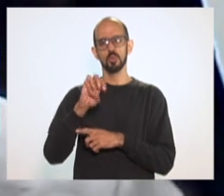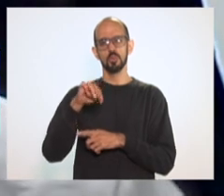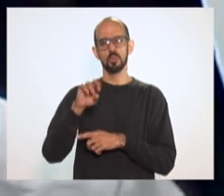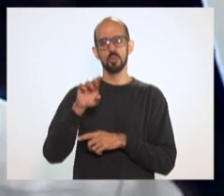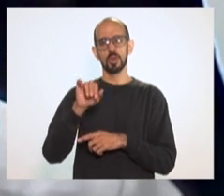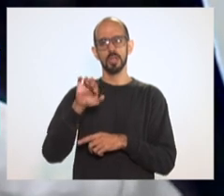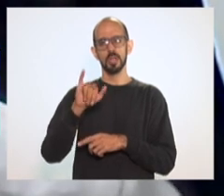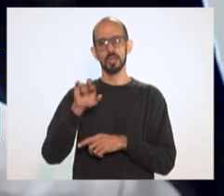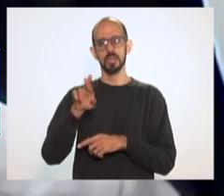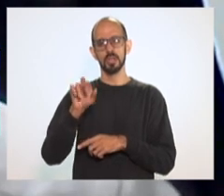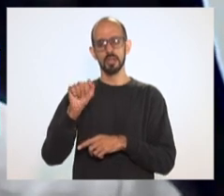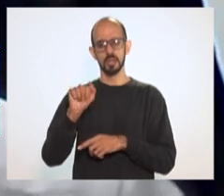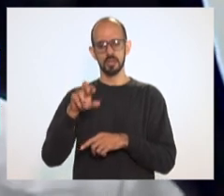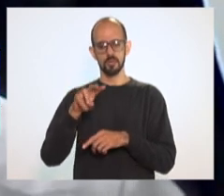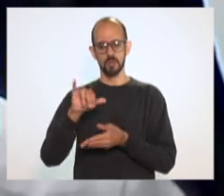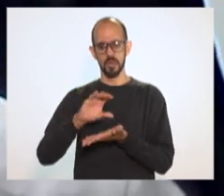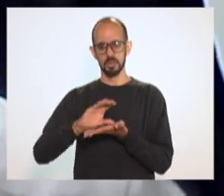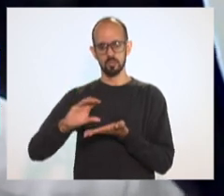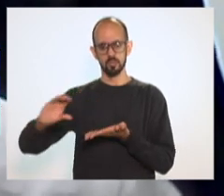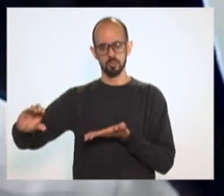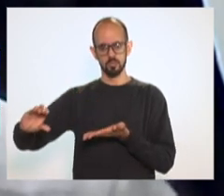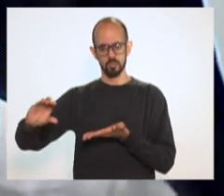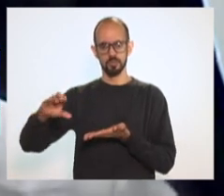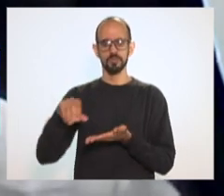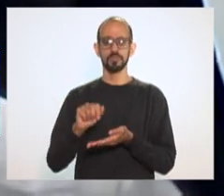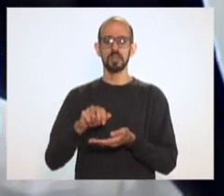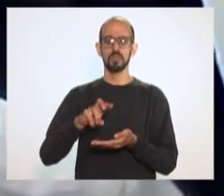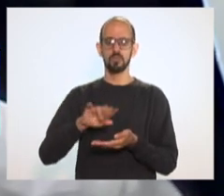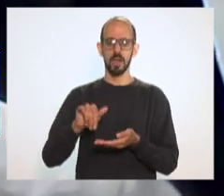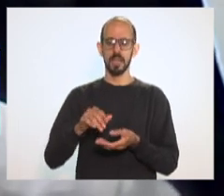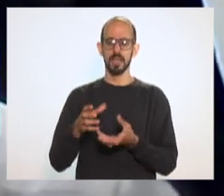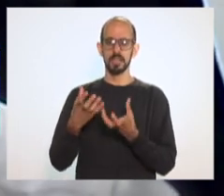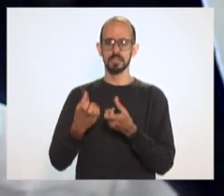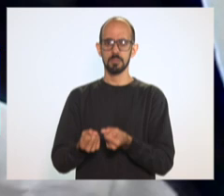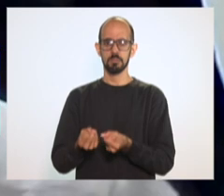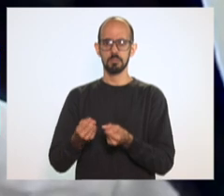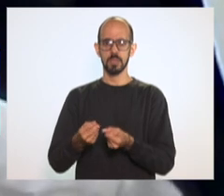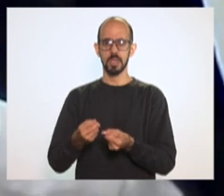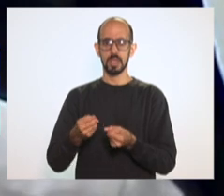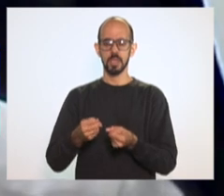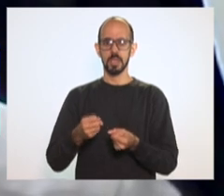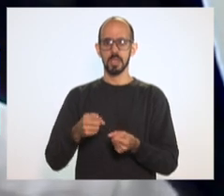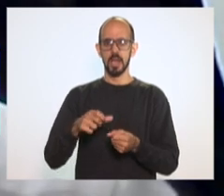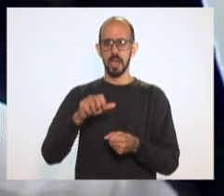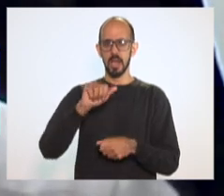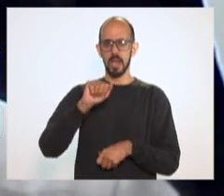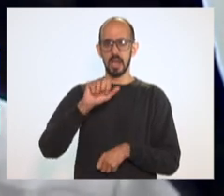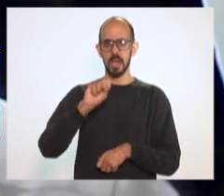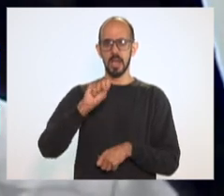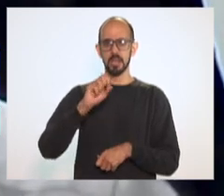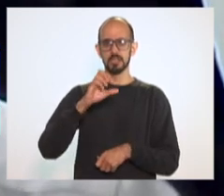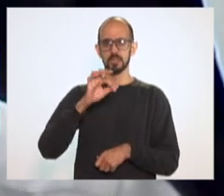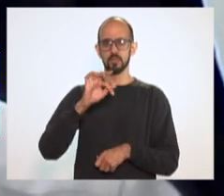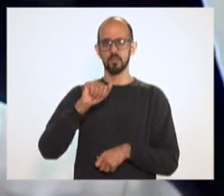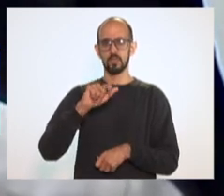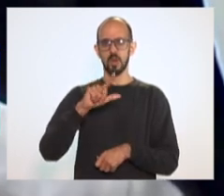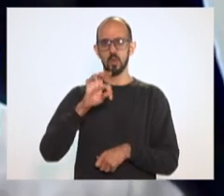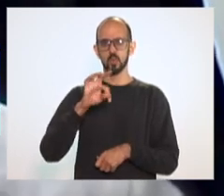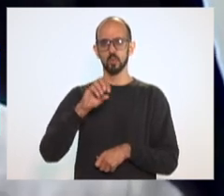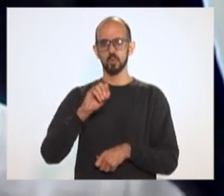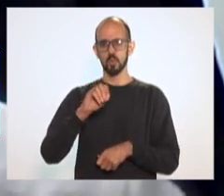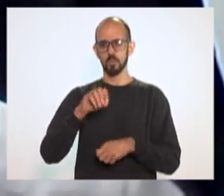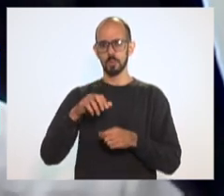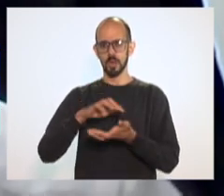recebendo recursos através de massa asfáltica de brita de emulsão para fazer pavimentação nos seus